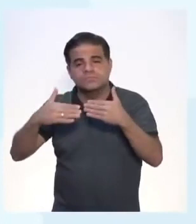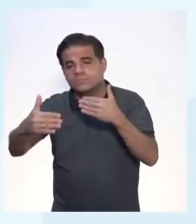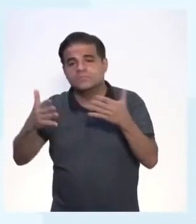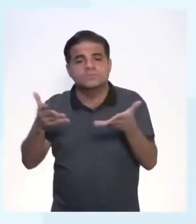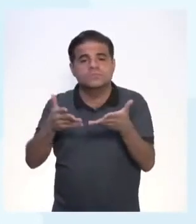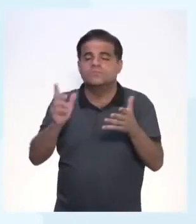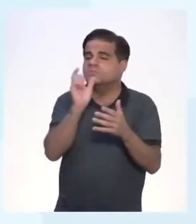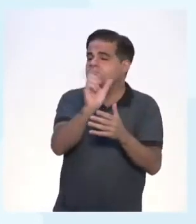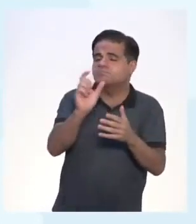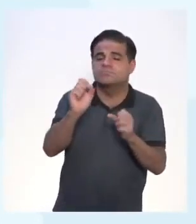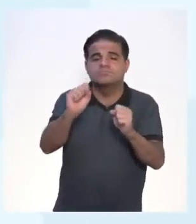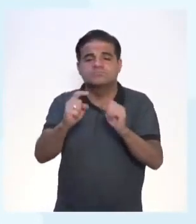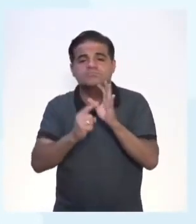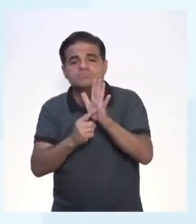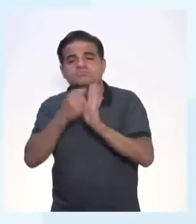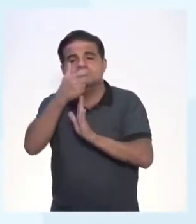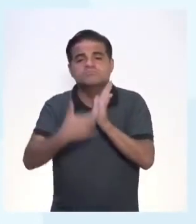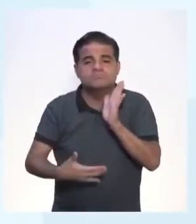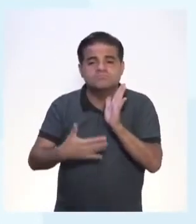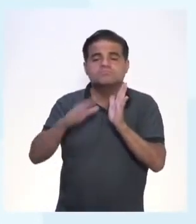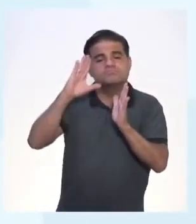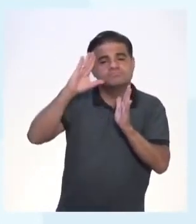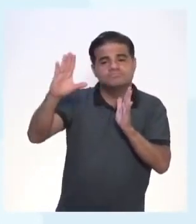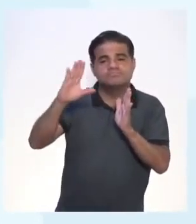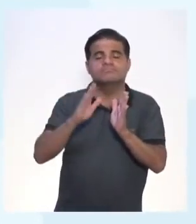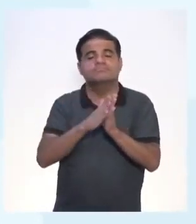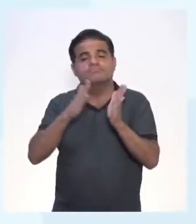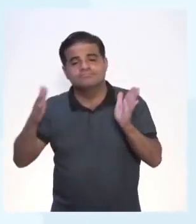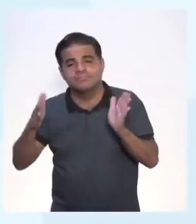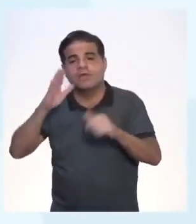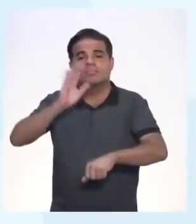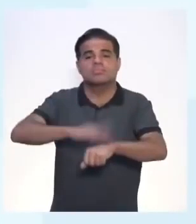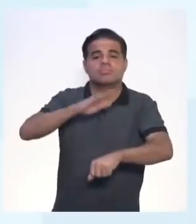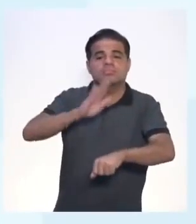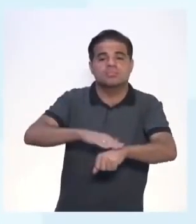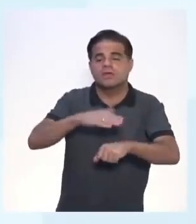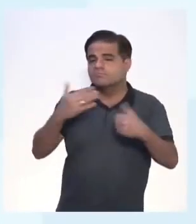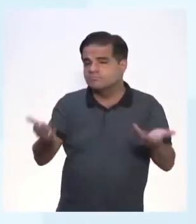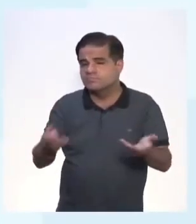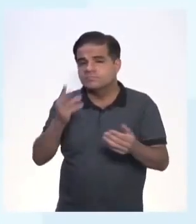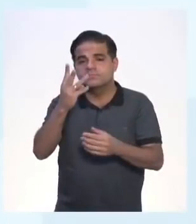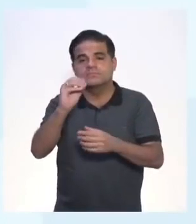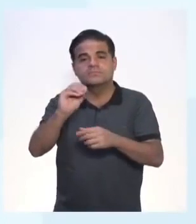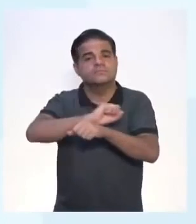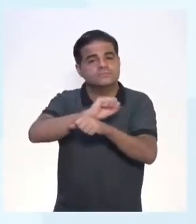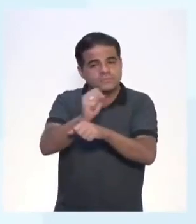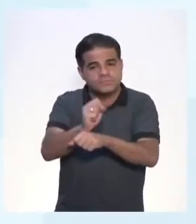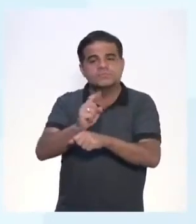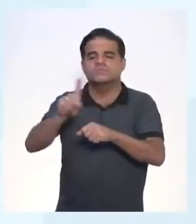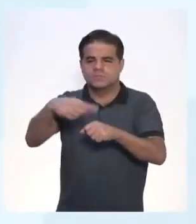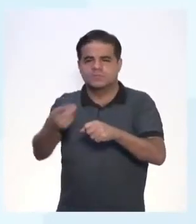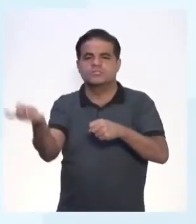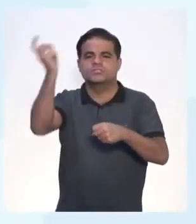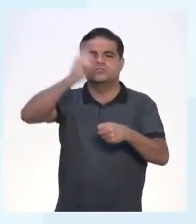quais palavras a gente pode destacar que determina o tempo? 30 segundinhos, aí a gente já